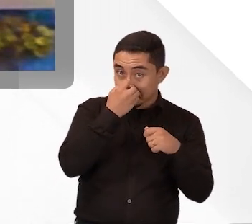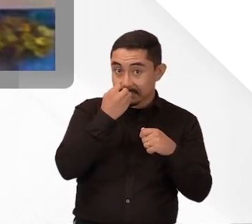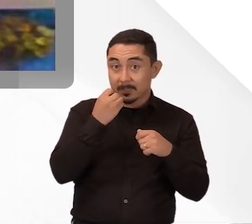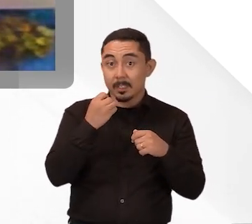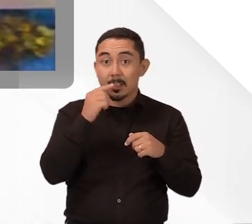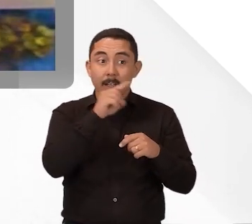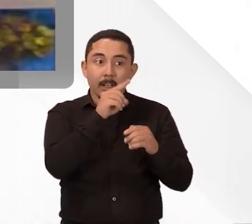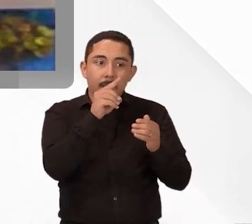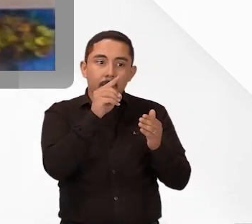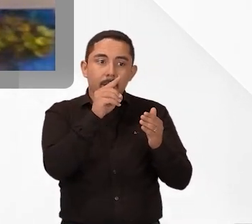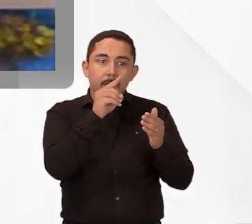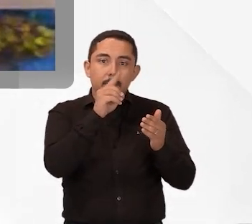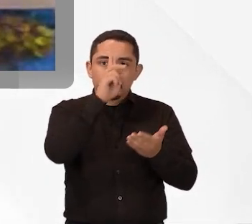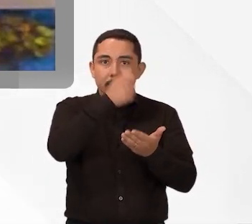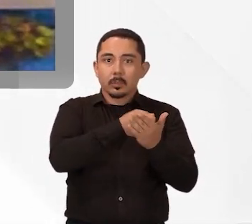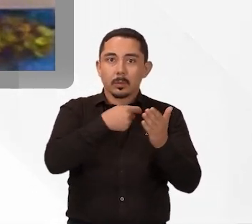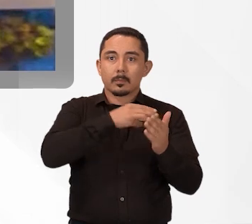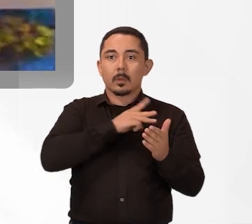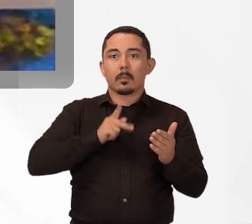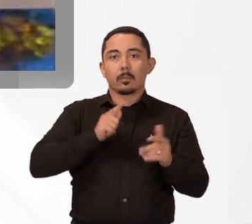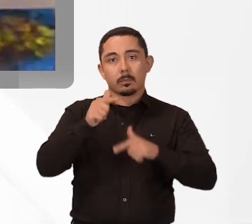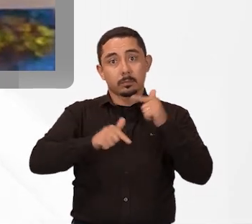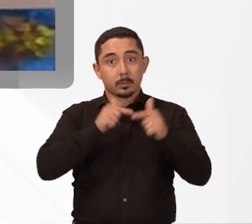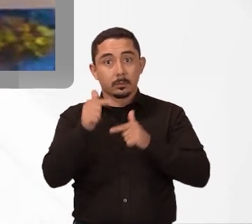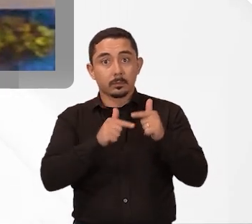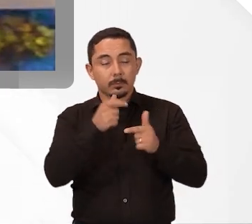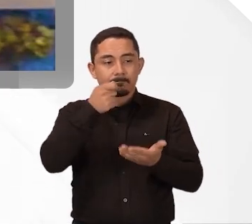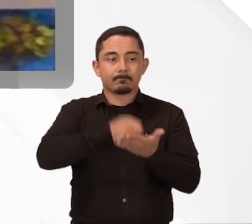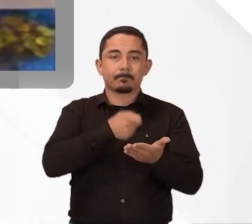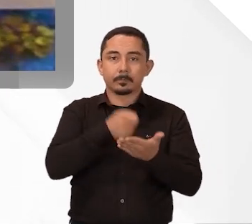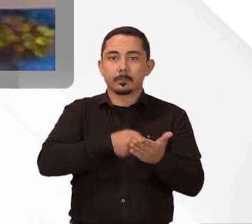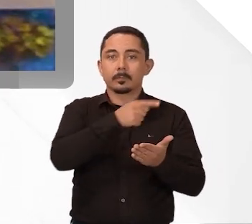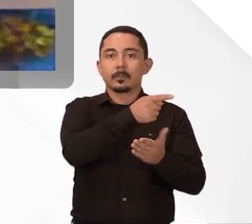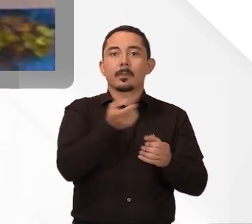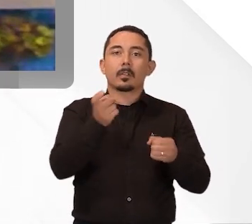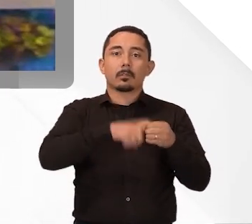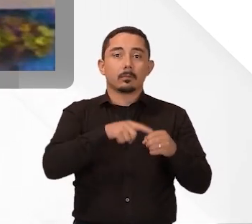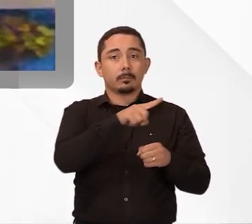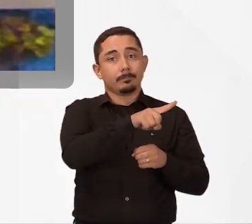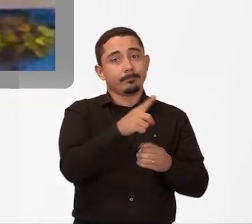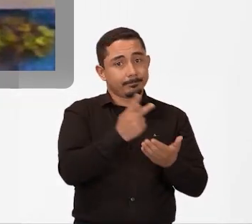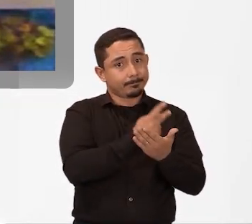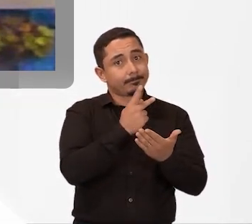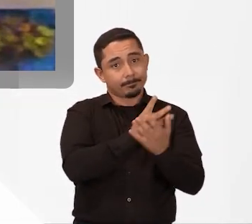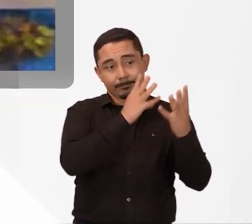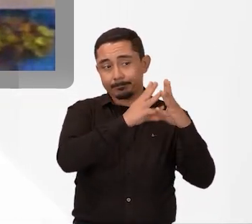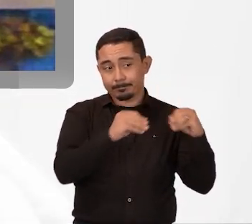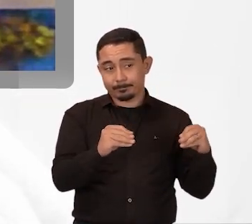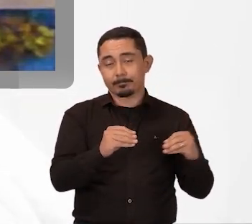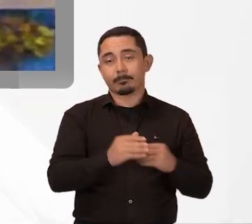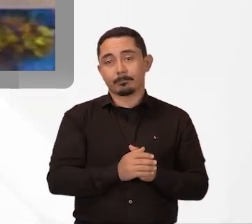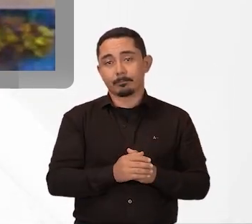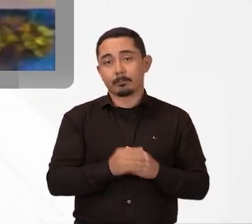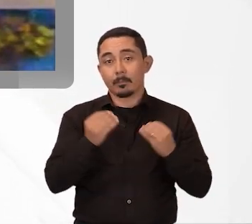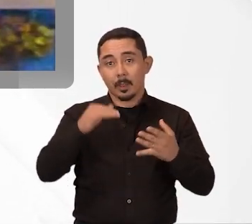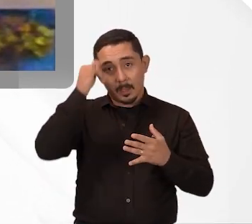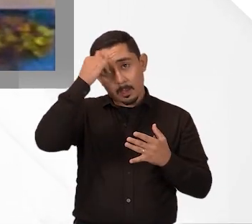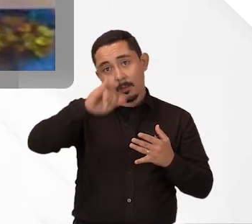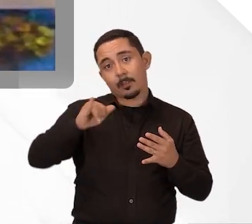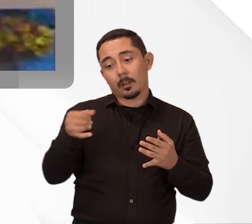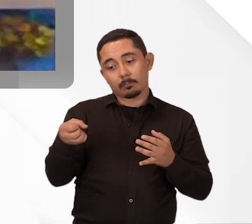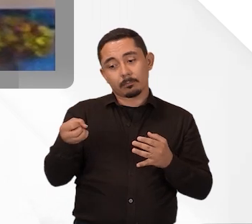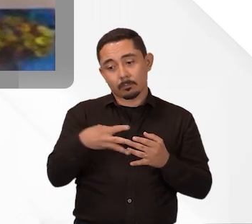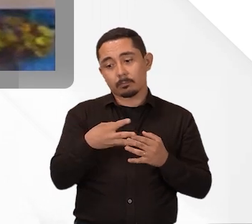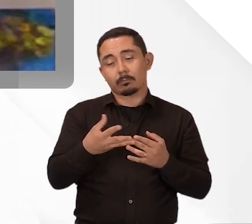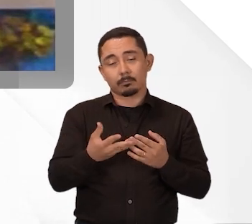sejam constatadas, de ofício é possível que o Ministério Público do Trabalho exija a correção daquela irregularidade,